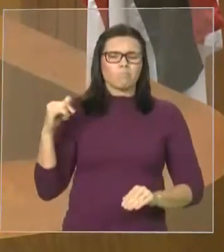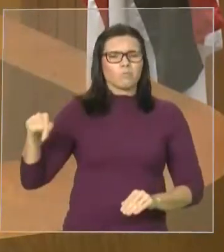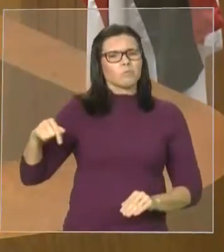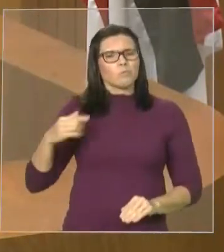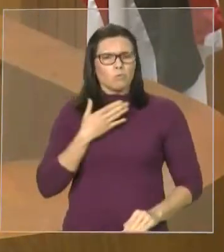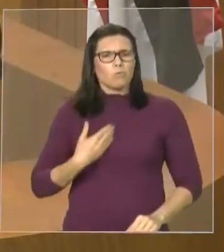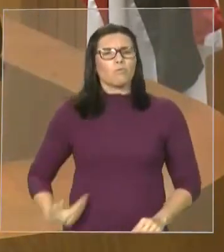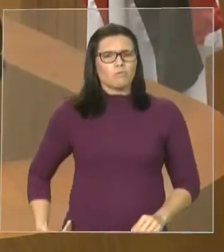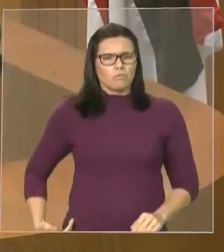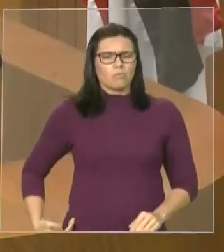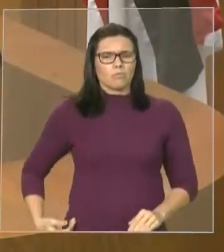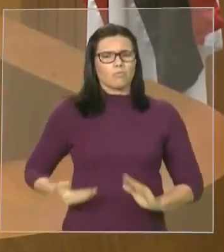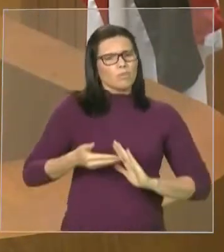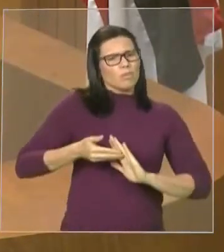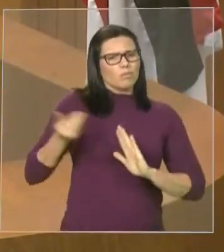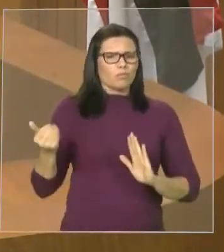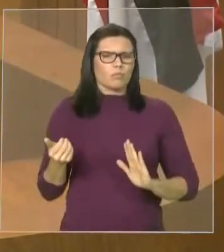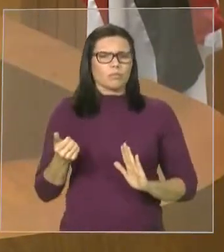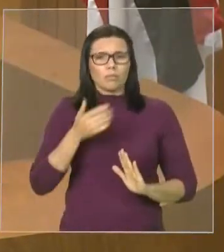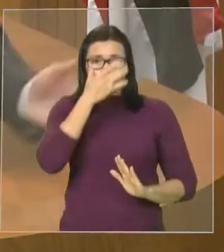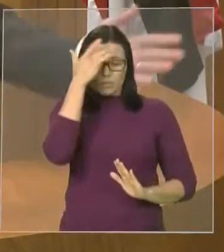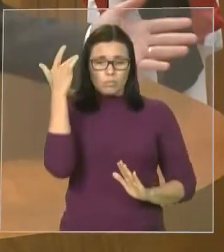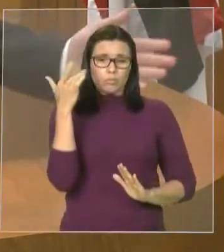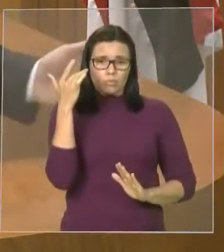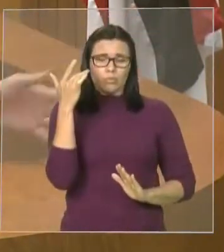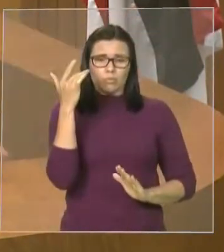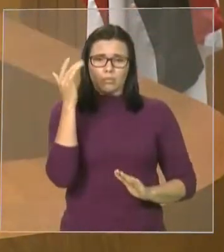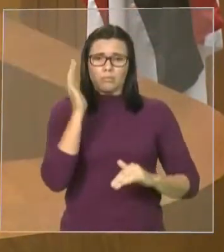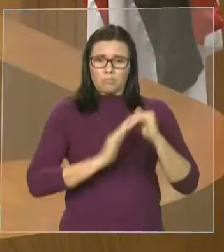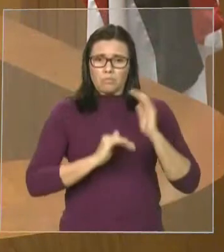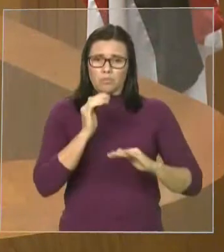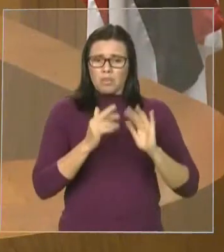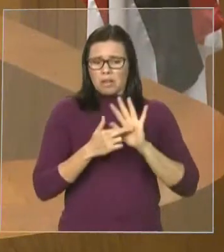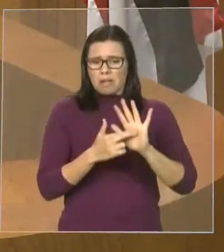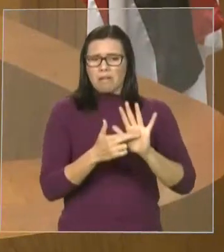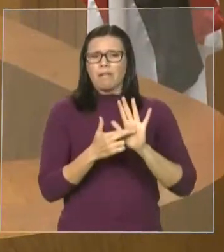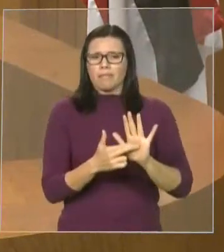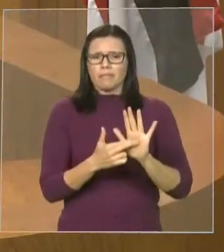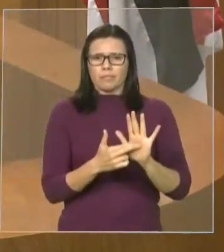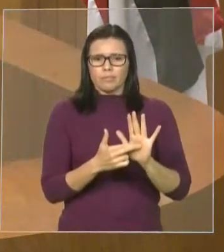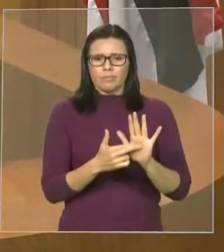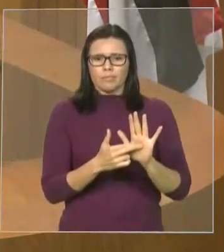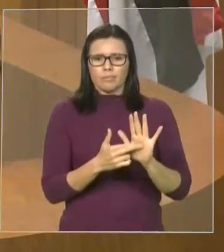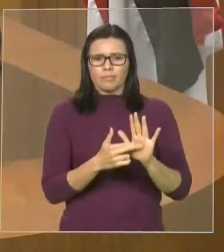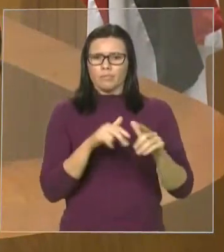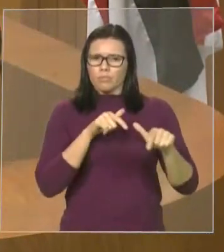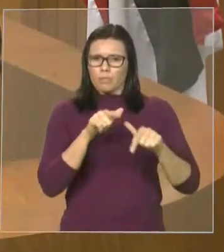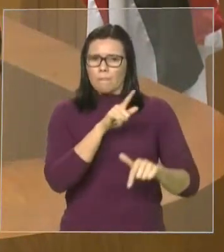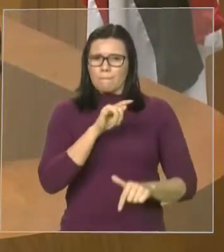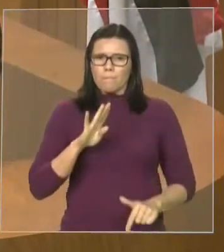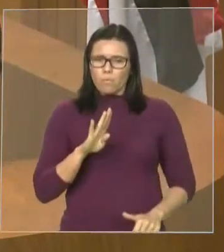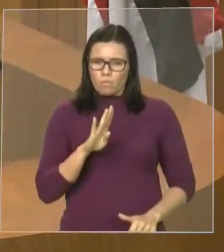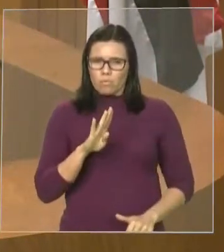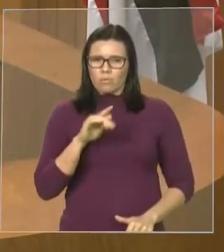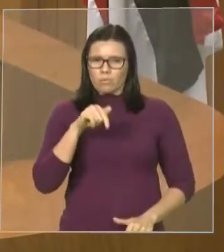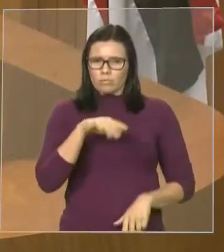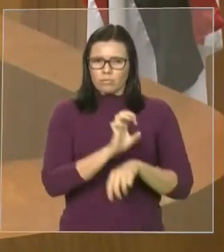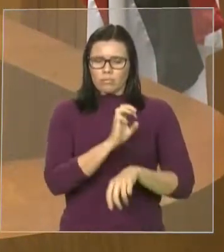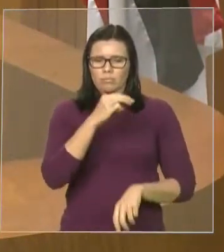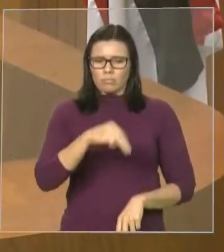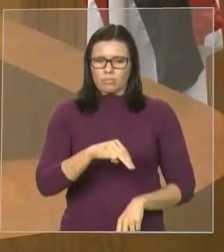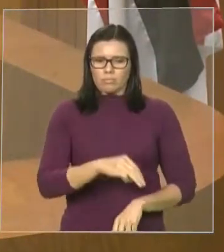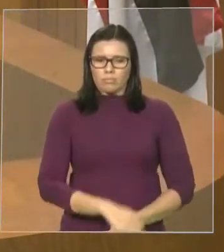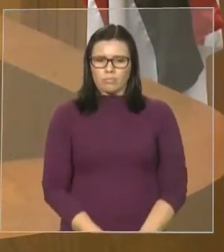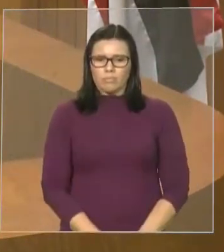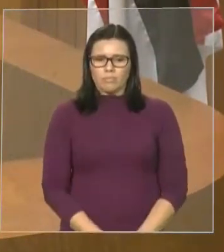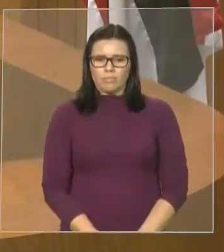os legítimos representantes. Afinal de contas, senhores e senhoras, deputados e servidores, e eu volto a dizer,